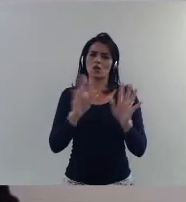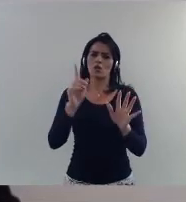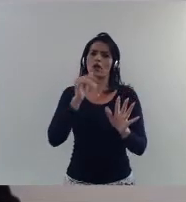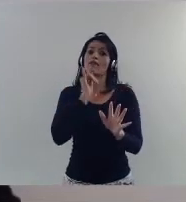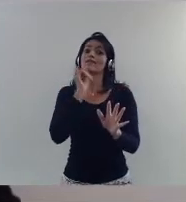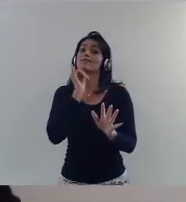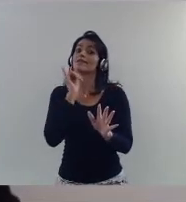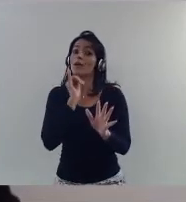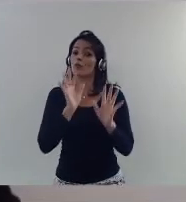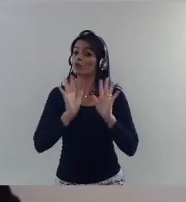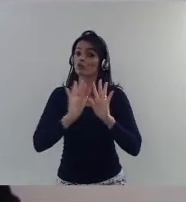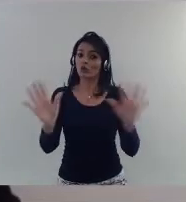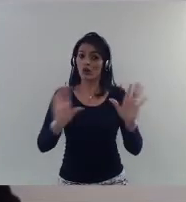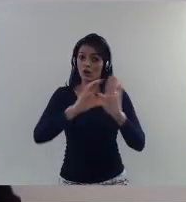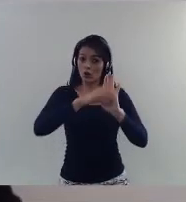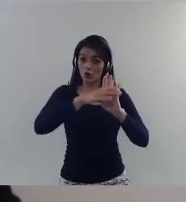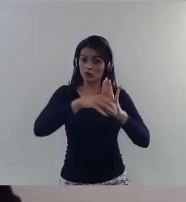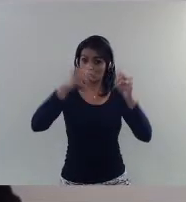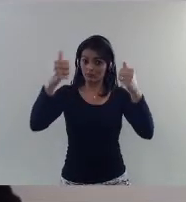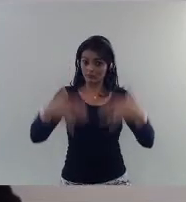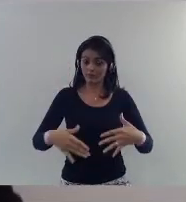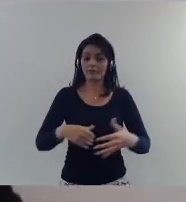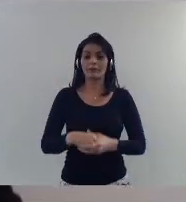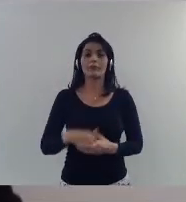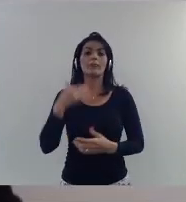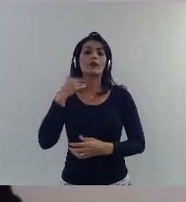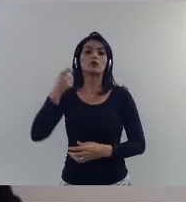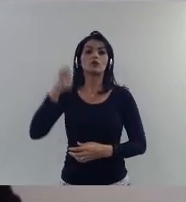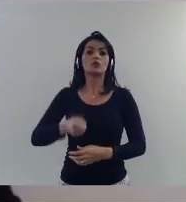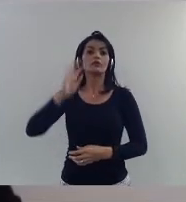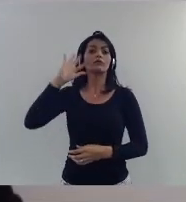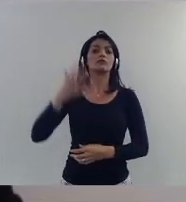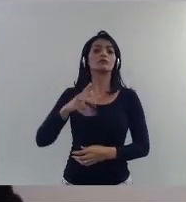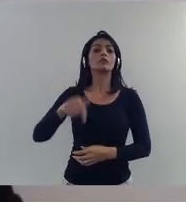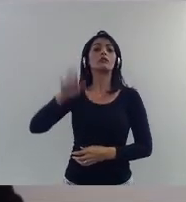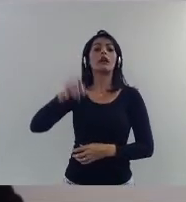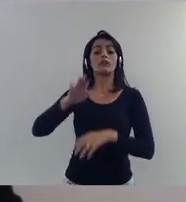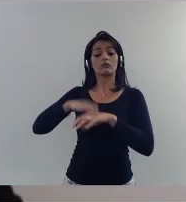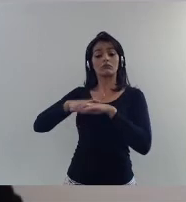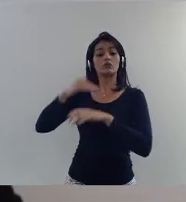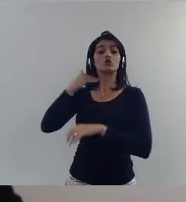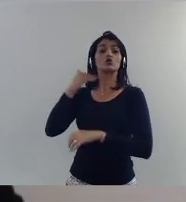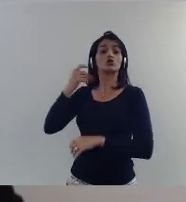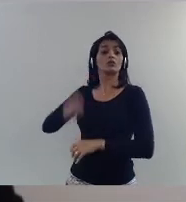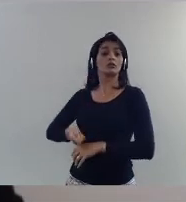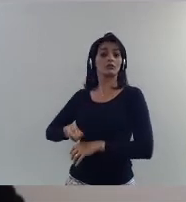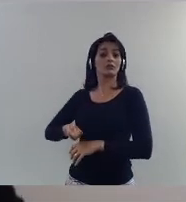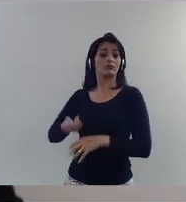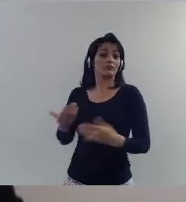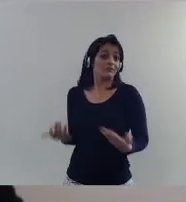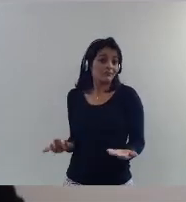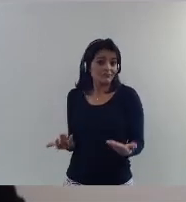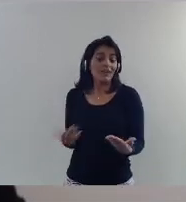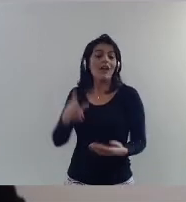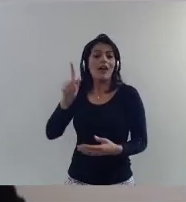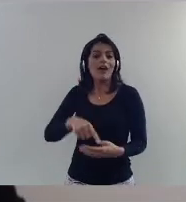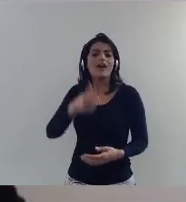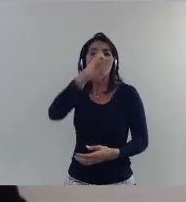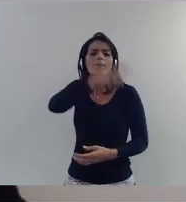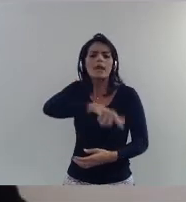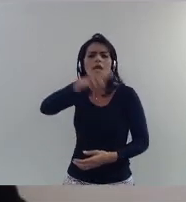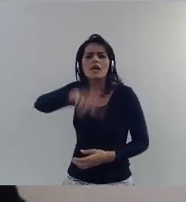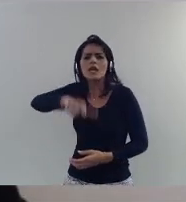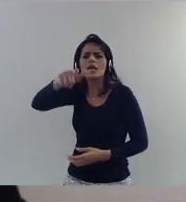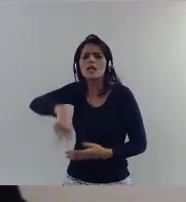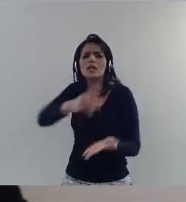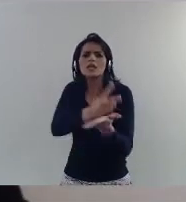um conceito. E ela aplicar a decisão do juiz, a decisão é de quem? É do juiz, certo? Então, é nesse sentido que aquilo que é repetitivo,